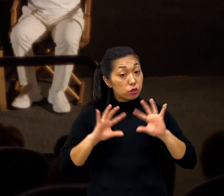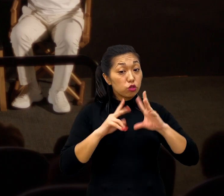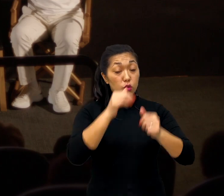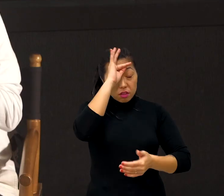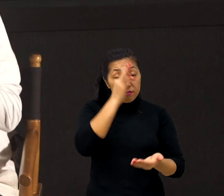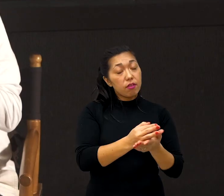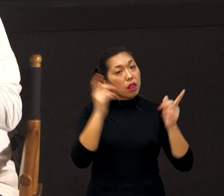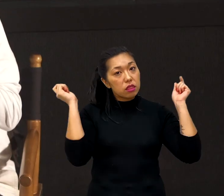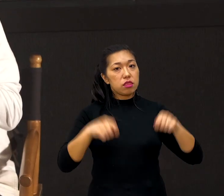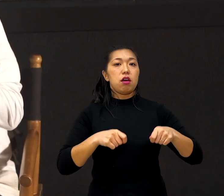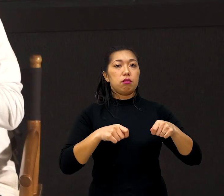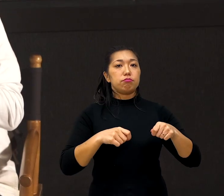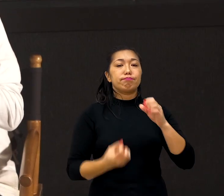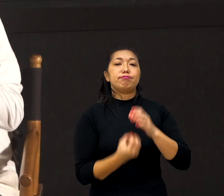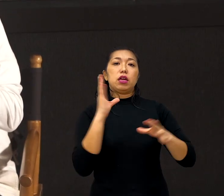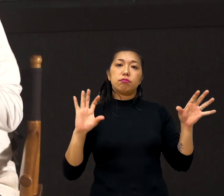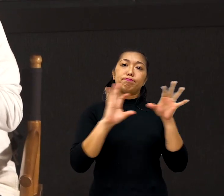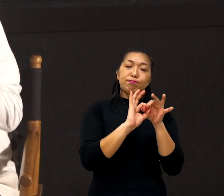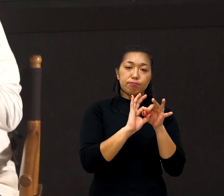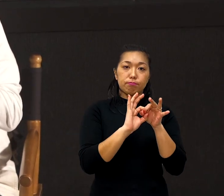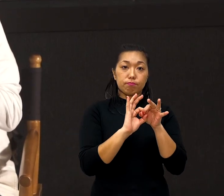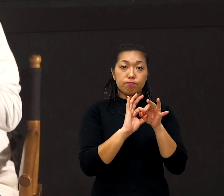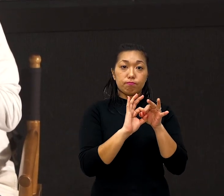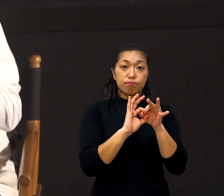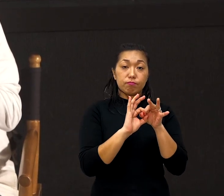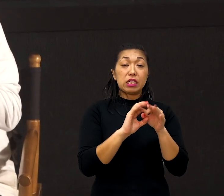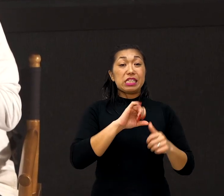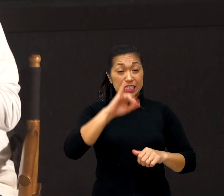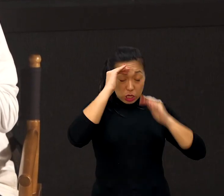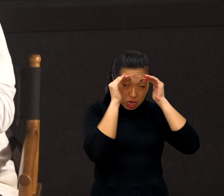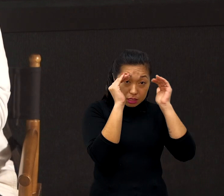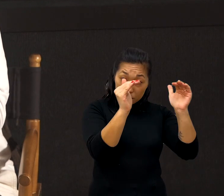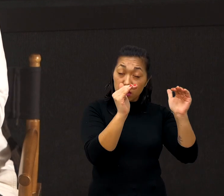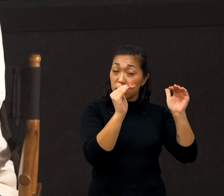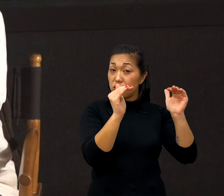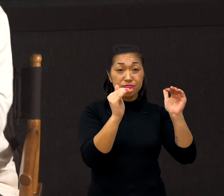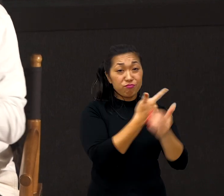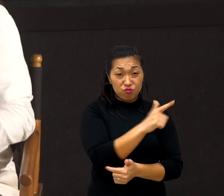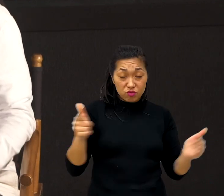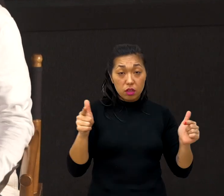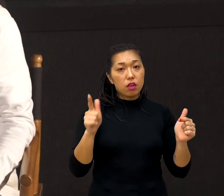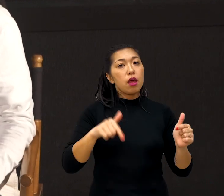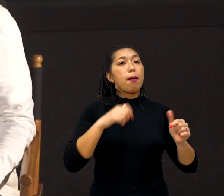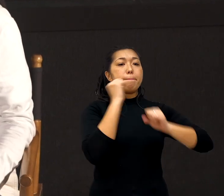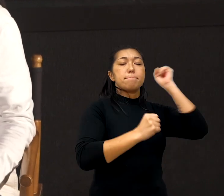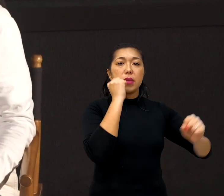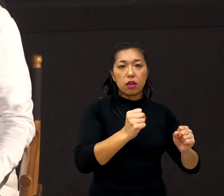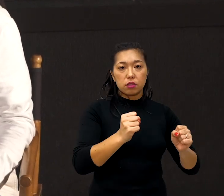democracia. É onde se mata mais gente. É onde se morre mais.